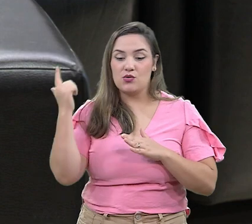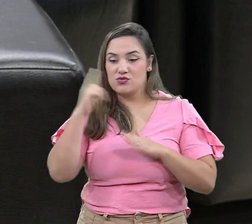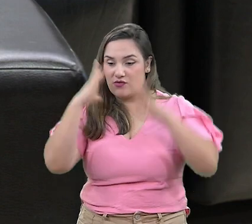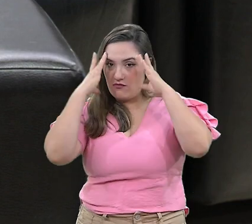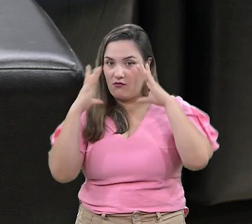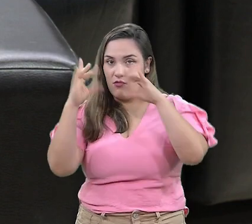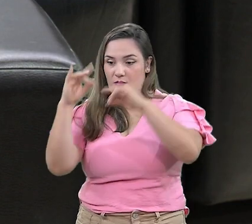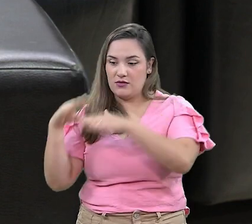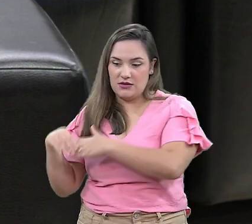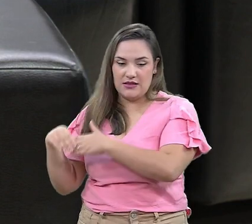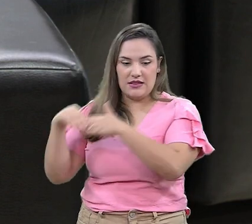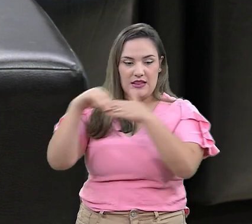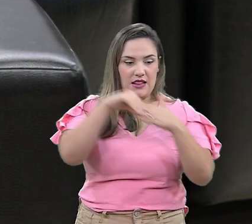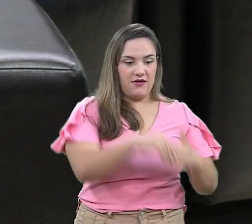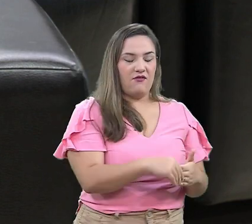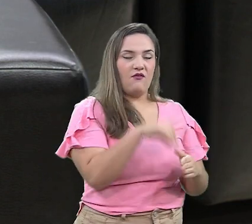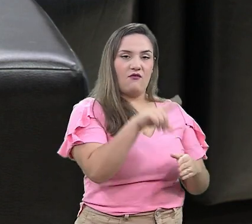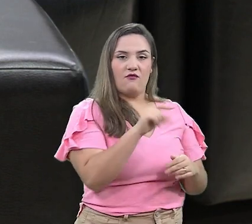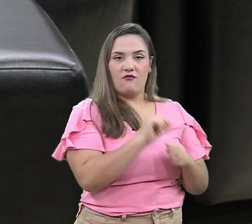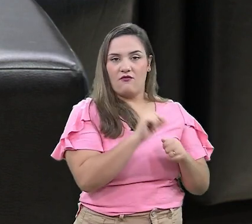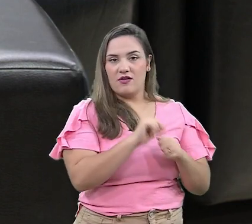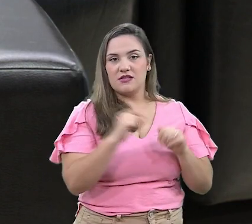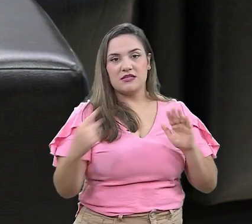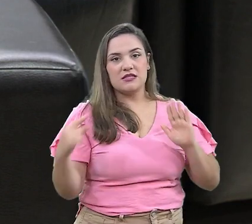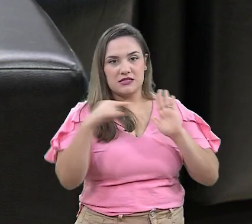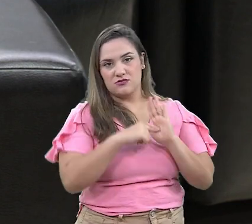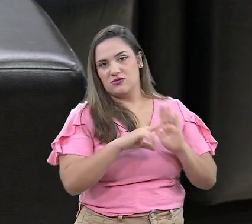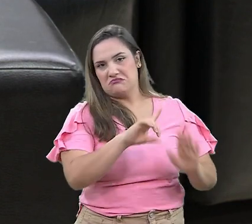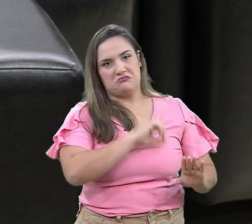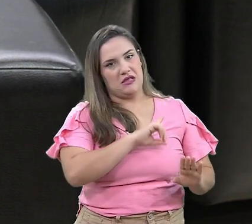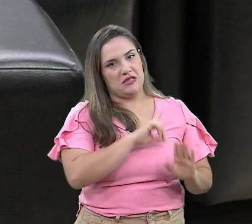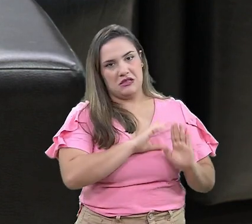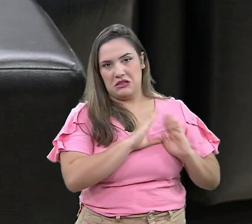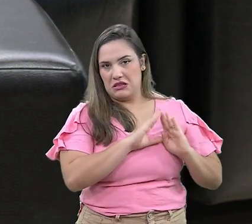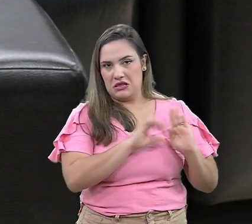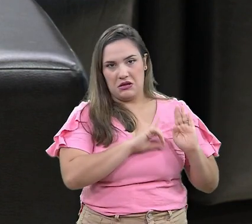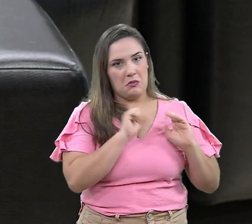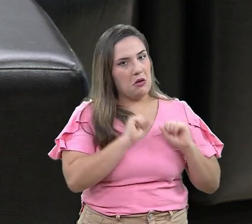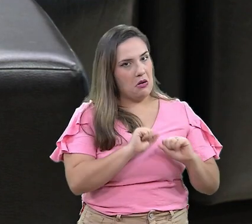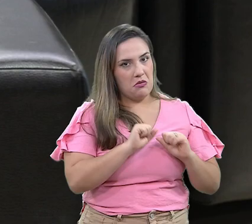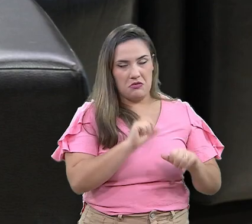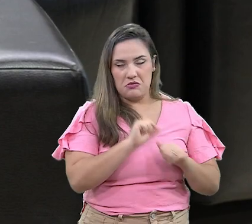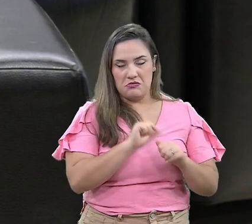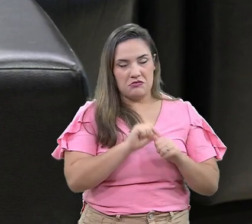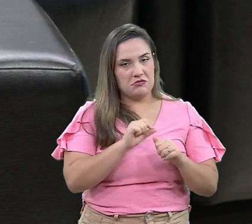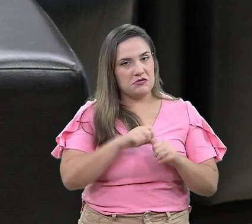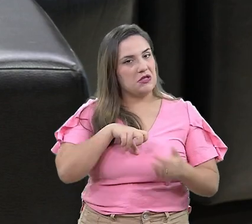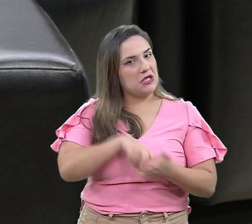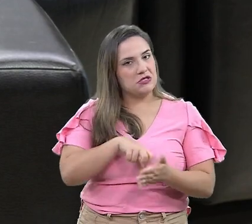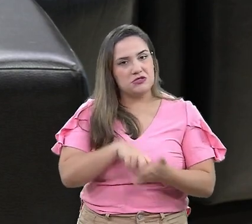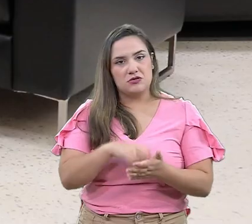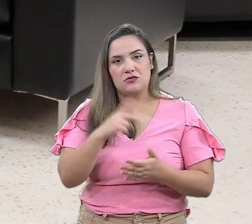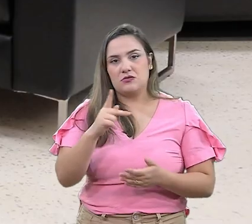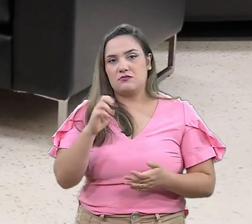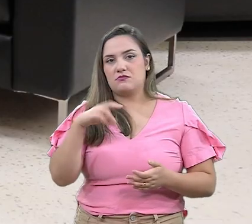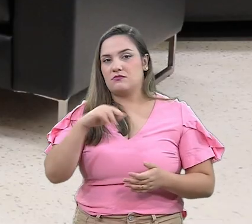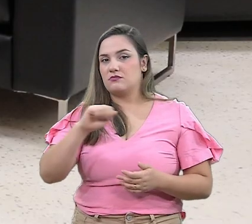levar oficialmente ou registrar numa delegacia para que se tenha, então, uma punição